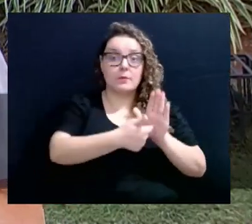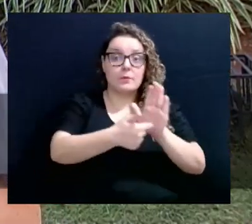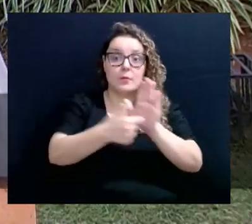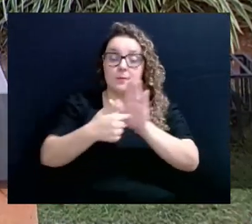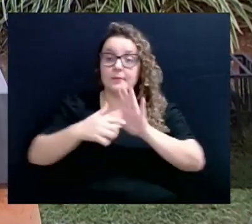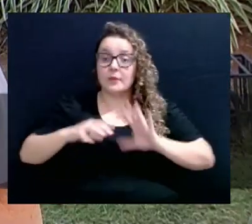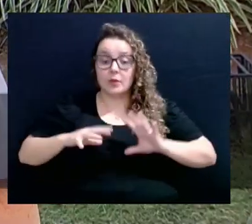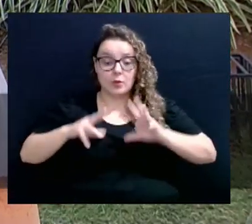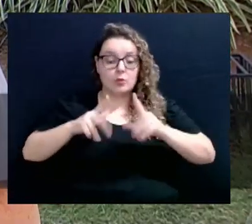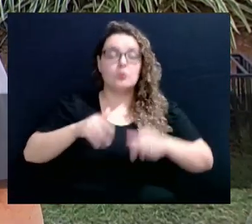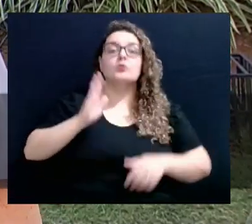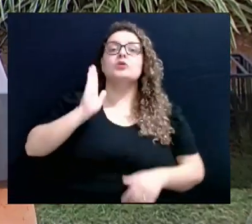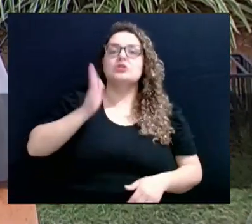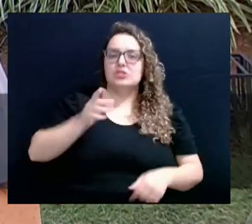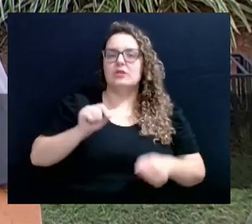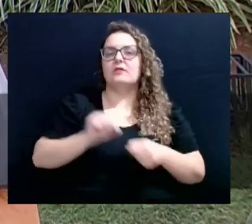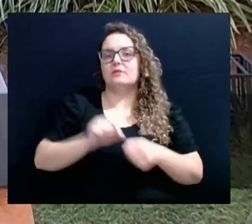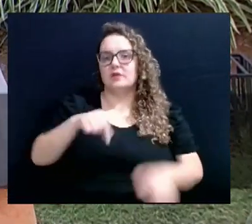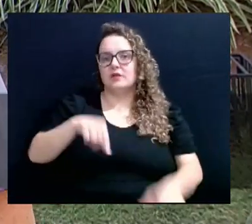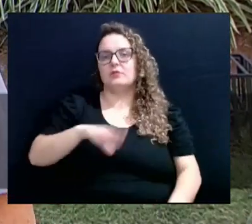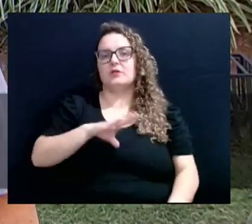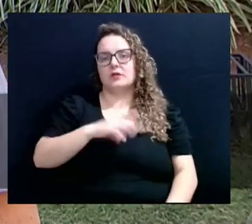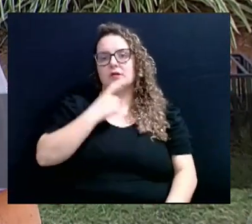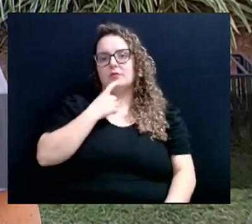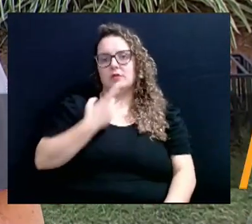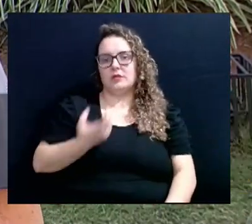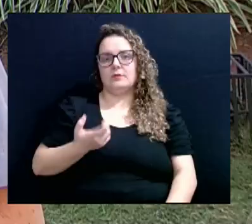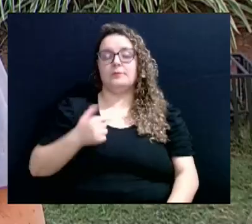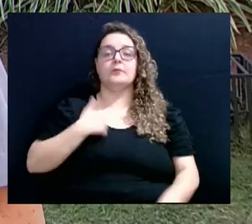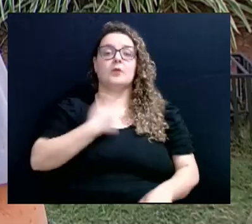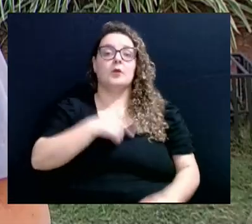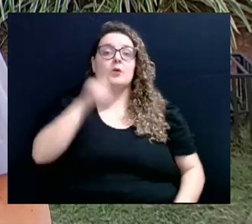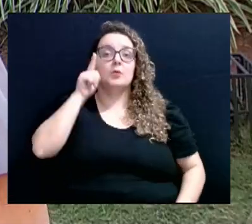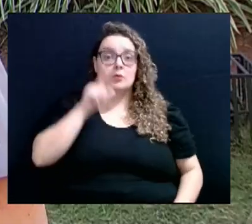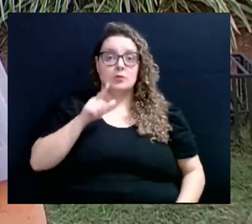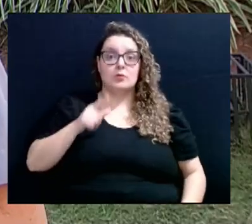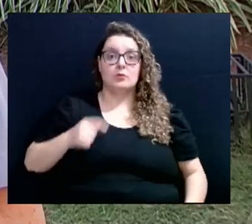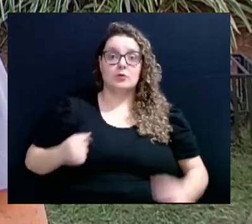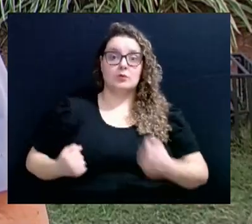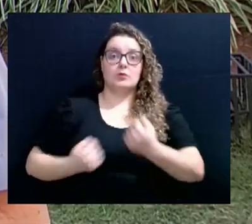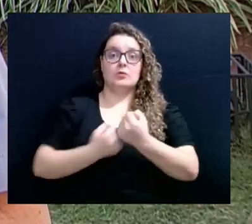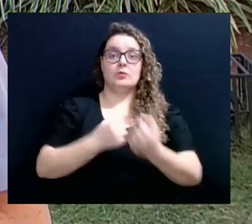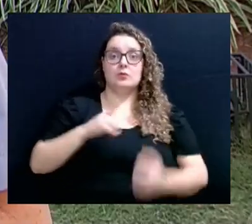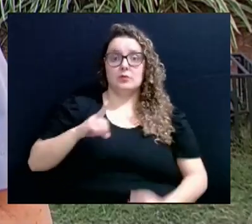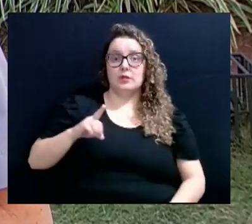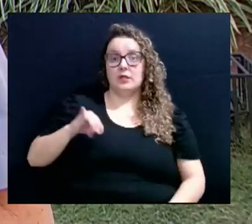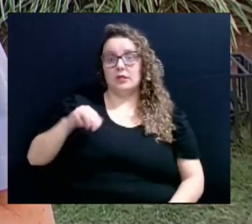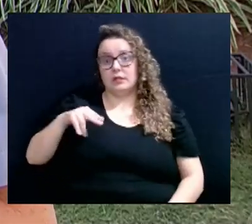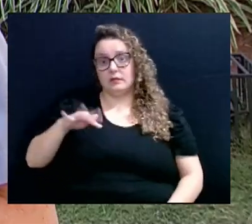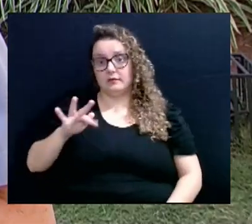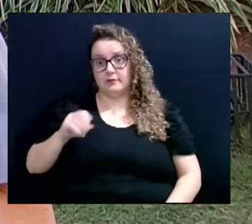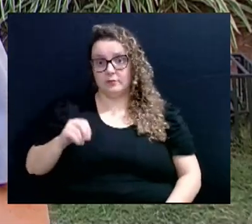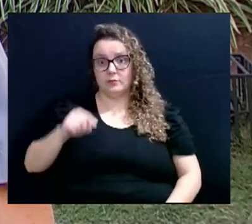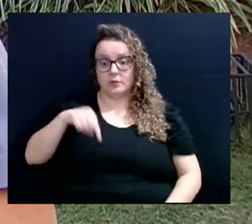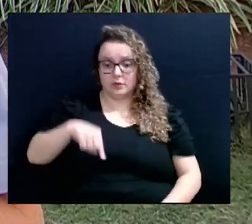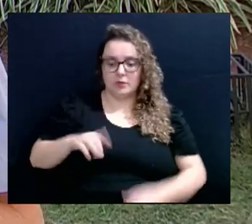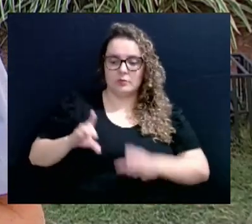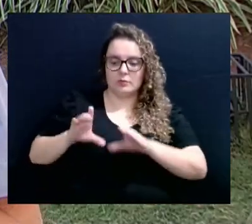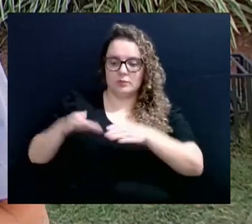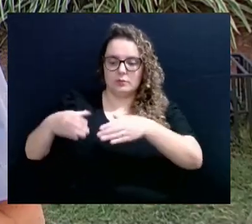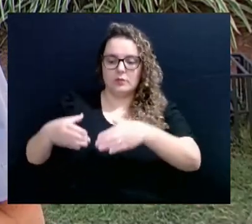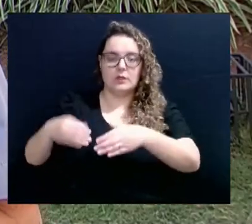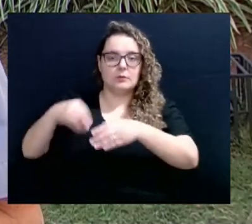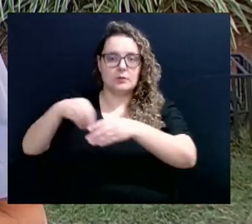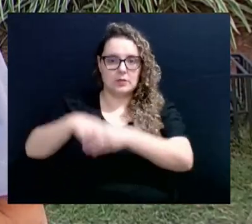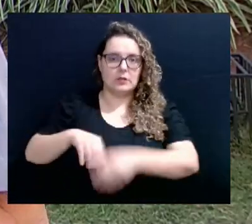feito aqui em Campinas. Então a gente conseguiu o apoio do DEINFO, que é um departamento aqui interno da Prefeitura, que desenvolveu